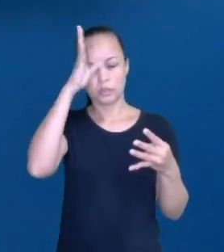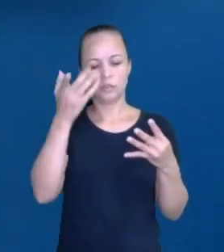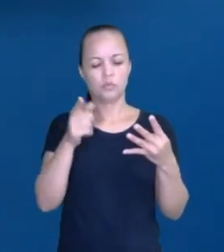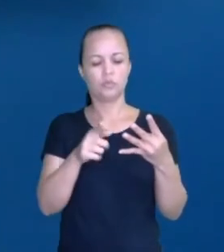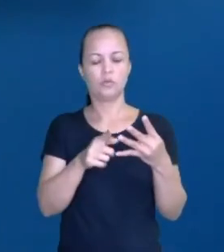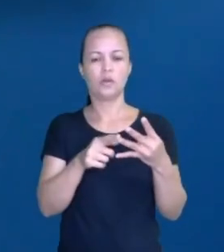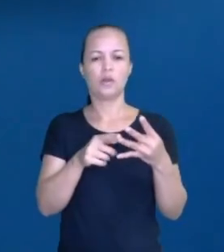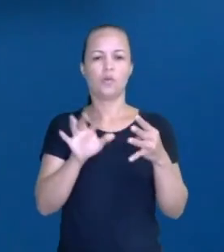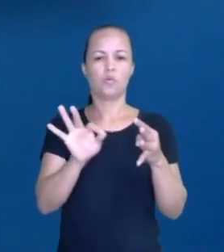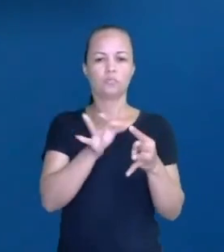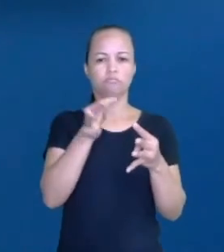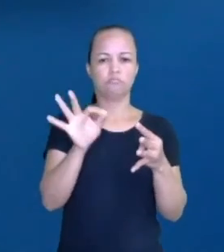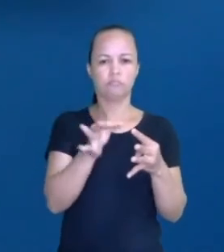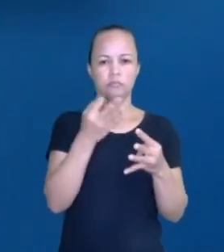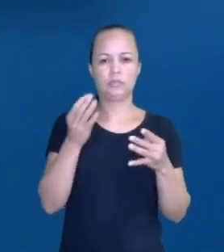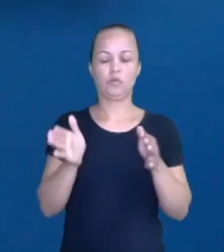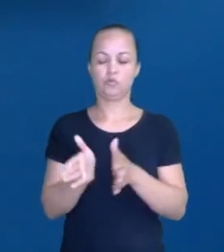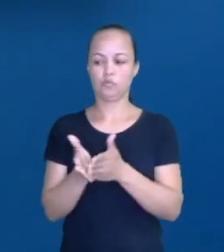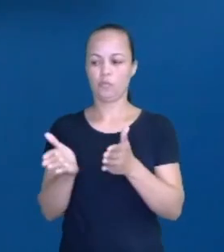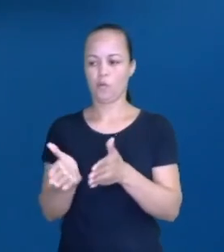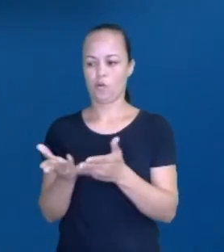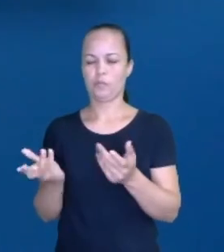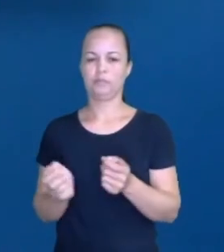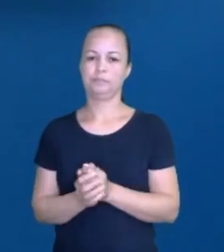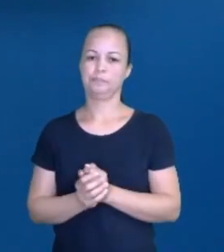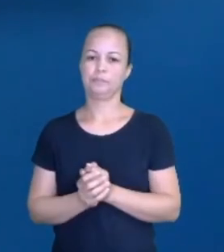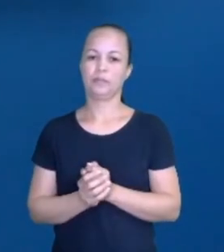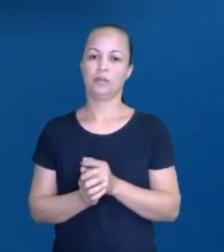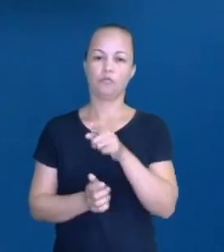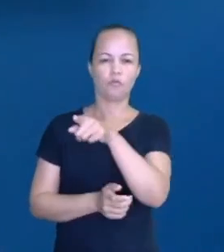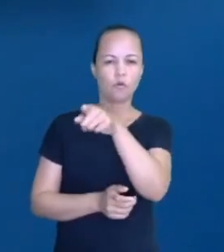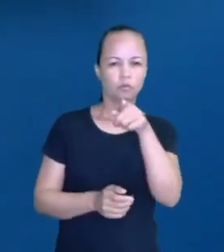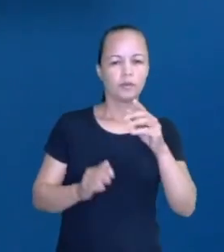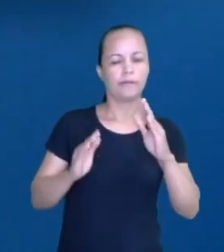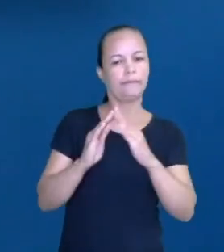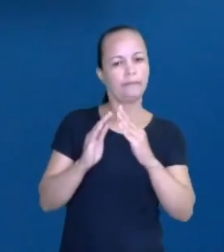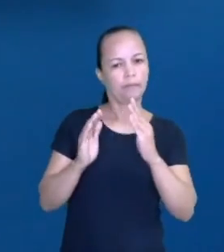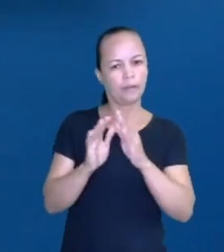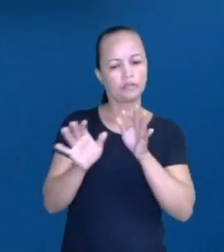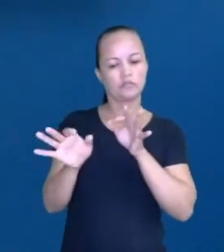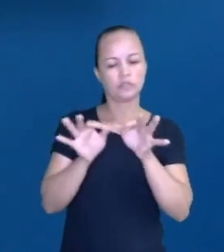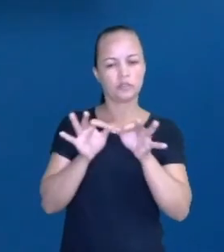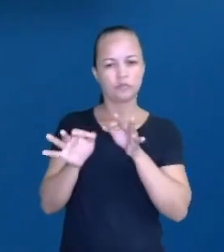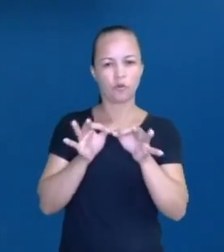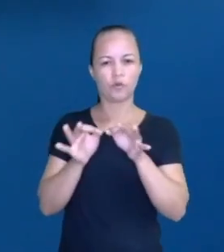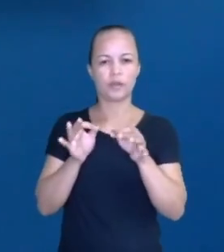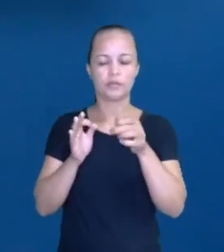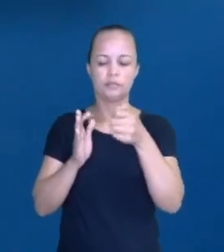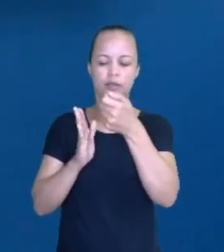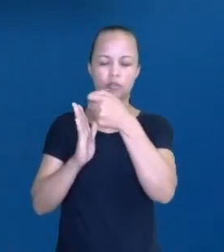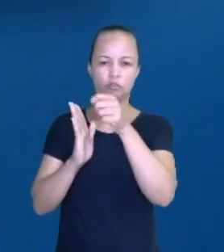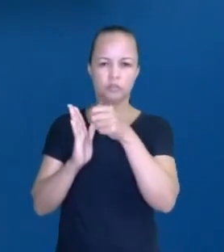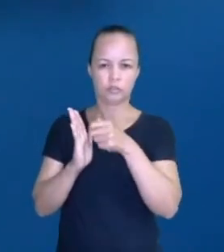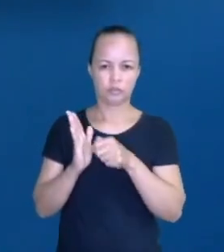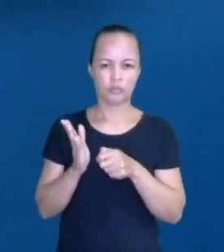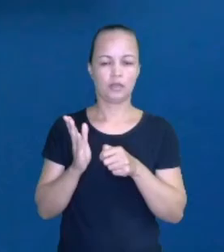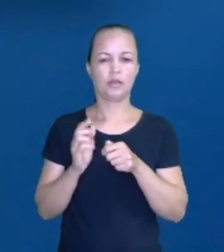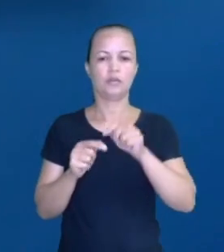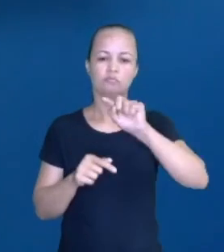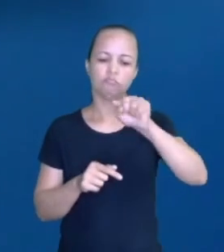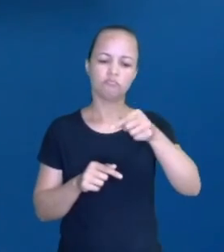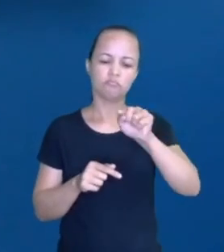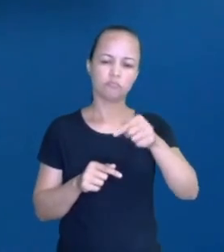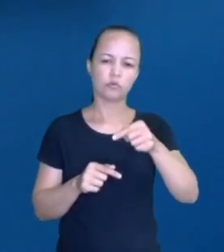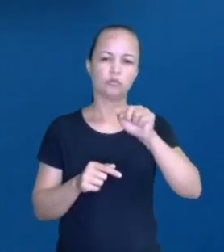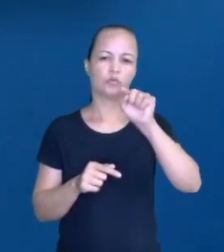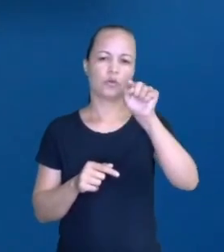os pobres. Então, você, em casa, vai pontuar, tá? Reescrever esse texto, utilizando as pontuações